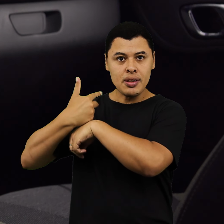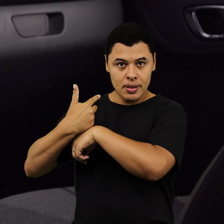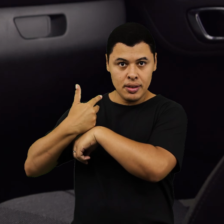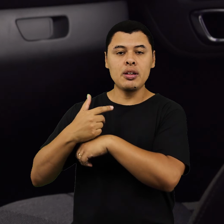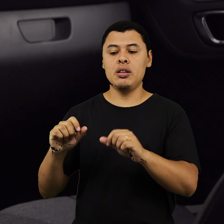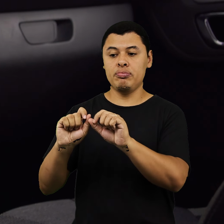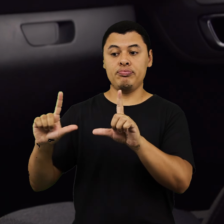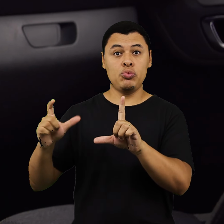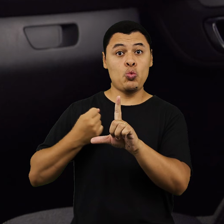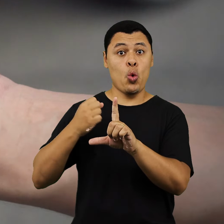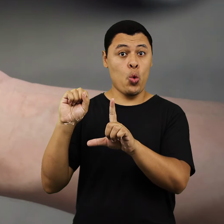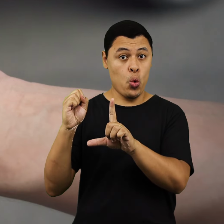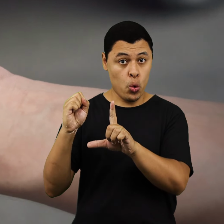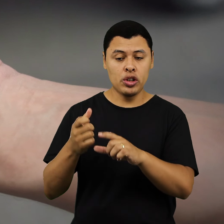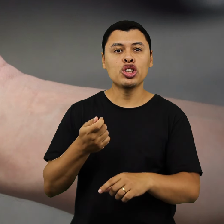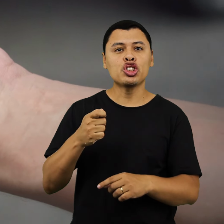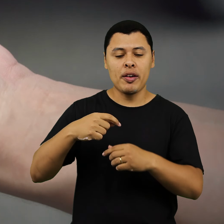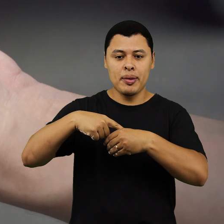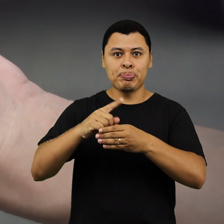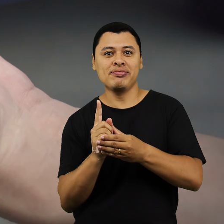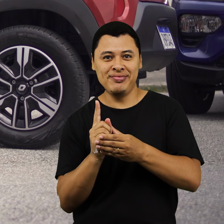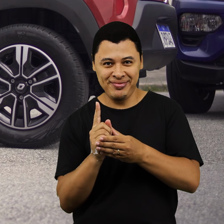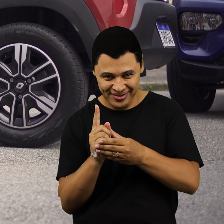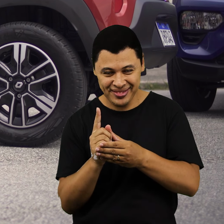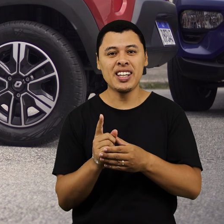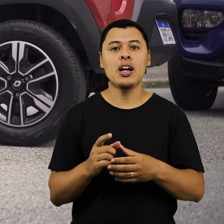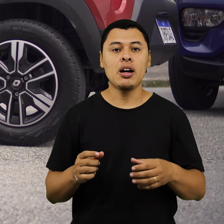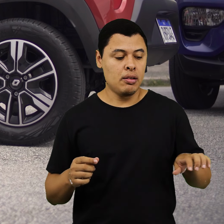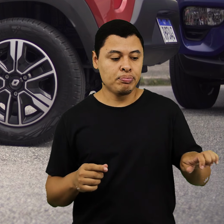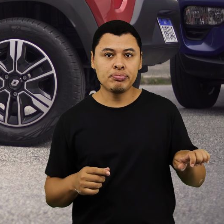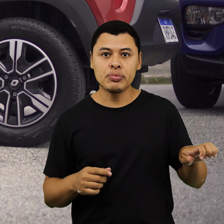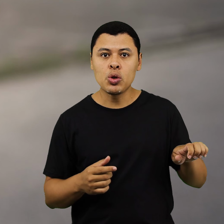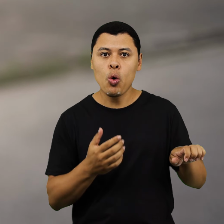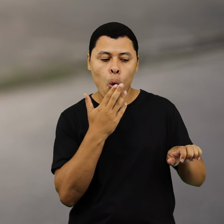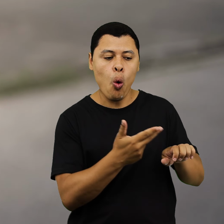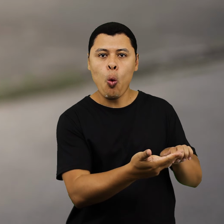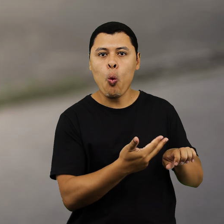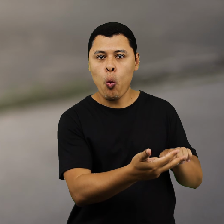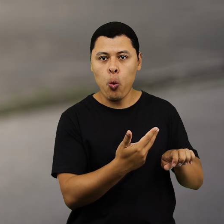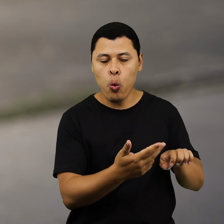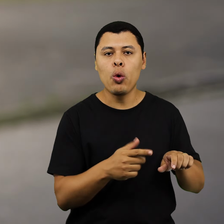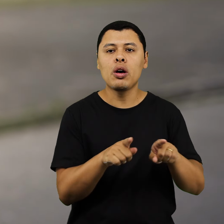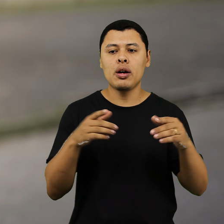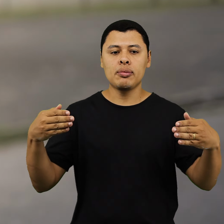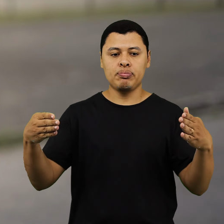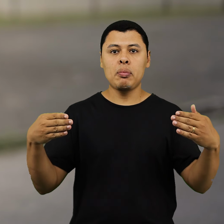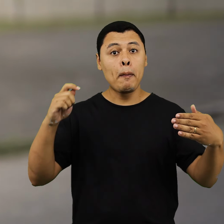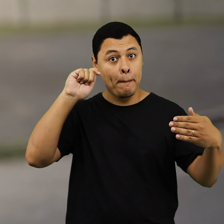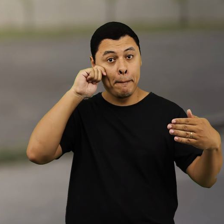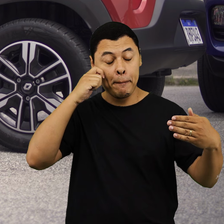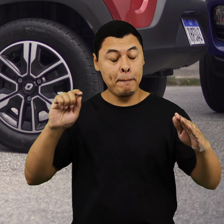com tela de 8 polegadas, chave do tipo canivete, maçanetas na cor da carroceria e retrovisores na cor